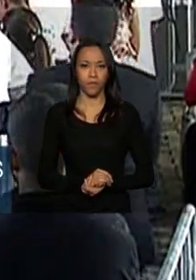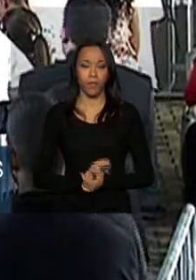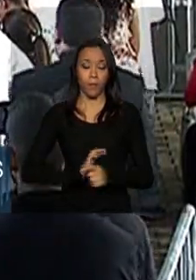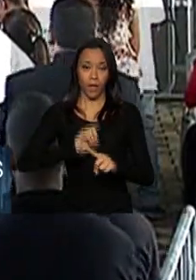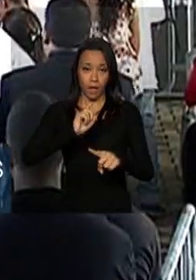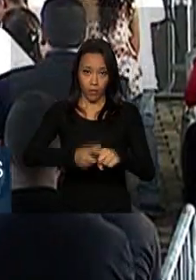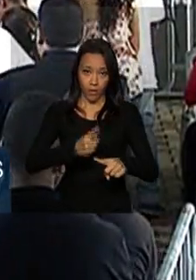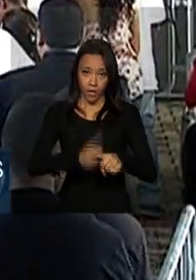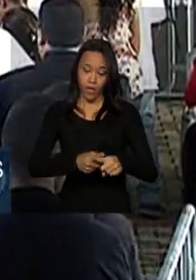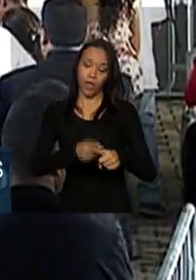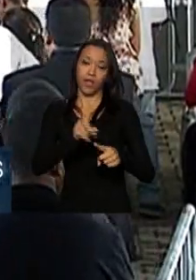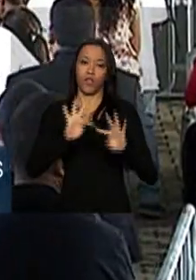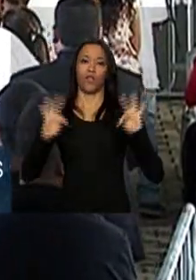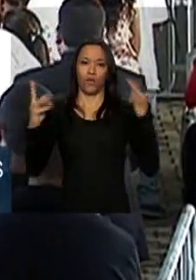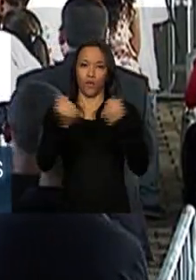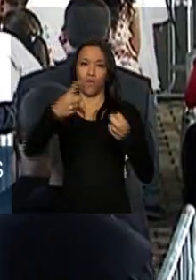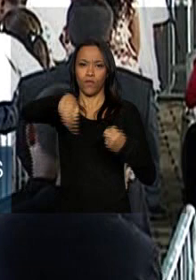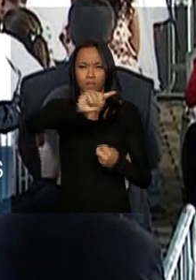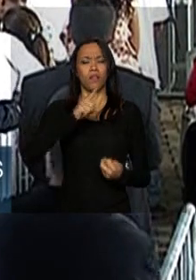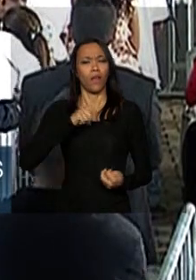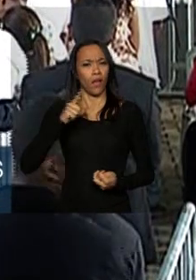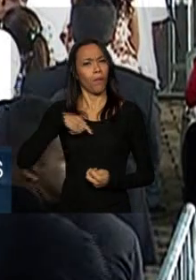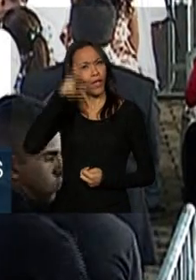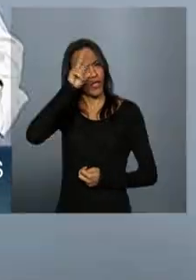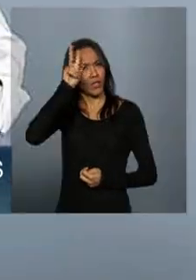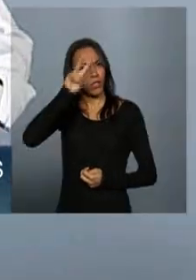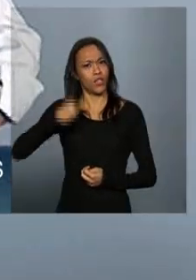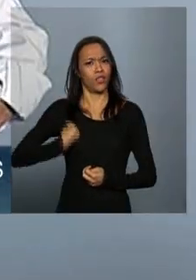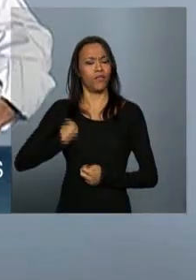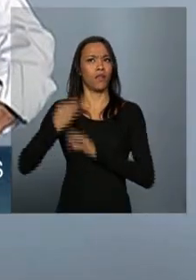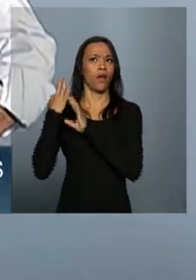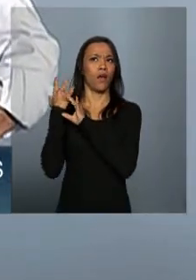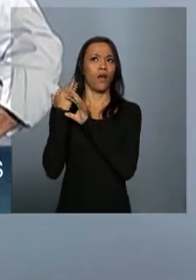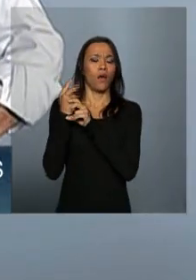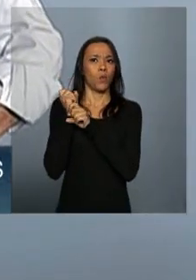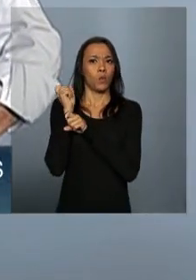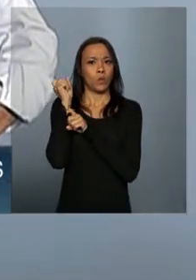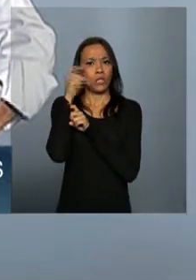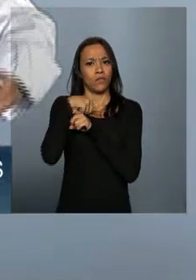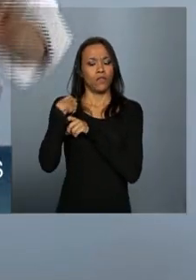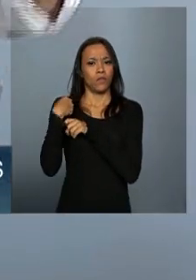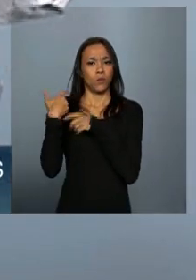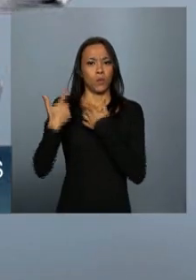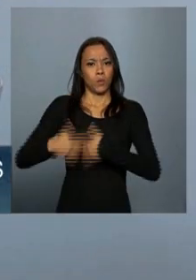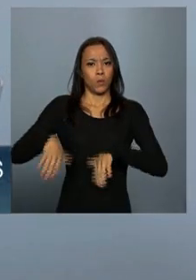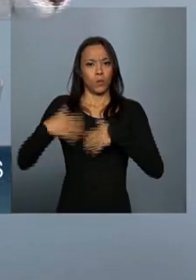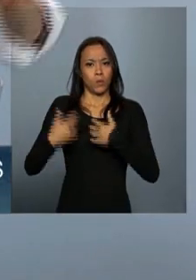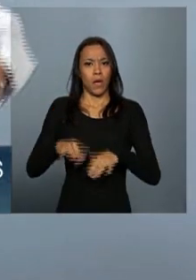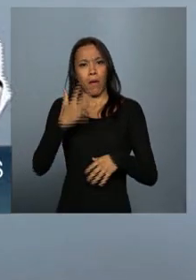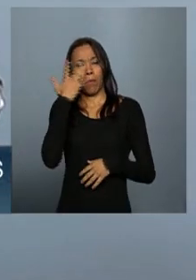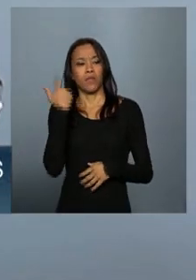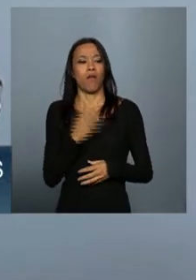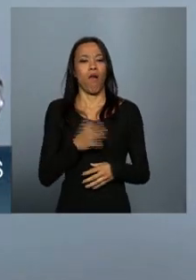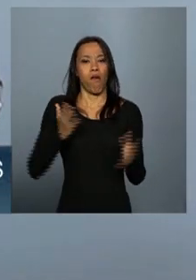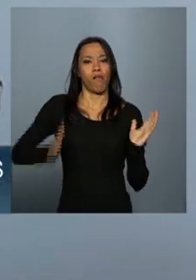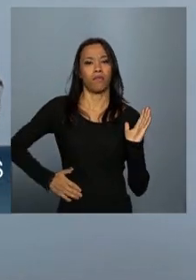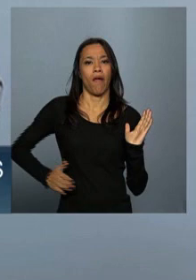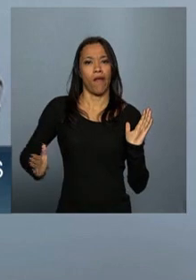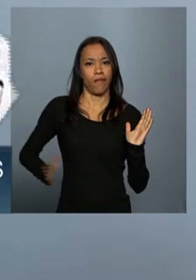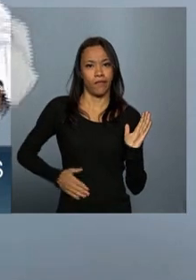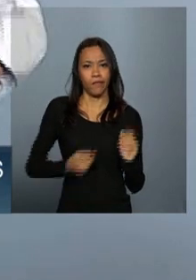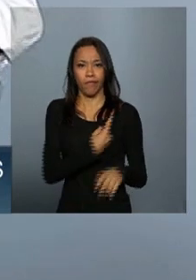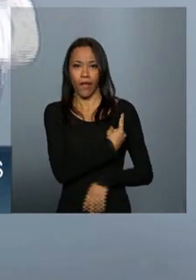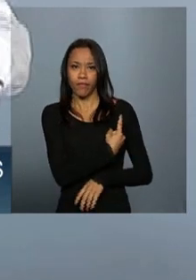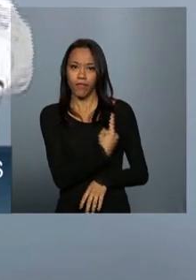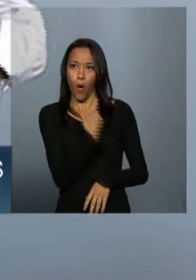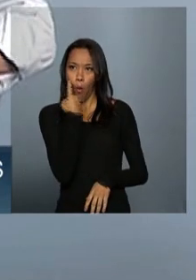Porque todos vocês têm uma história de vida difícil. E às vezes passa um malandro na frente, vem num apartamento novinho,